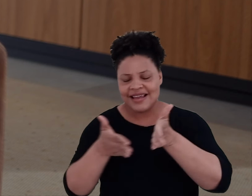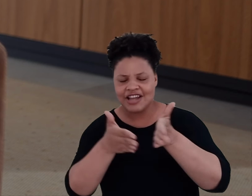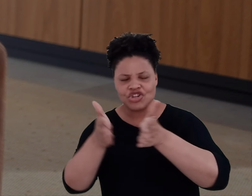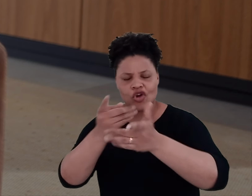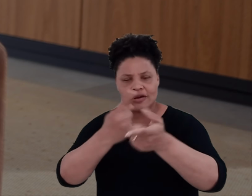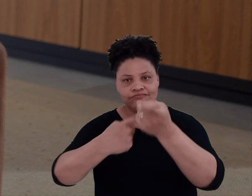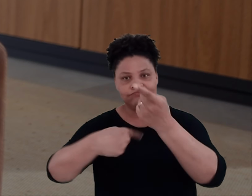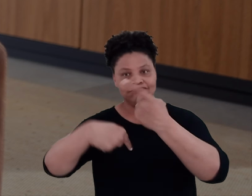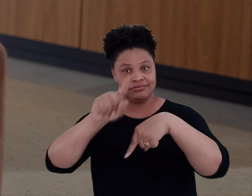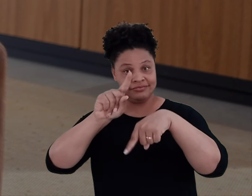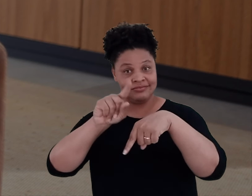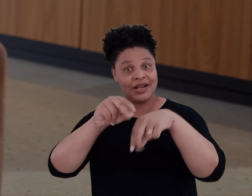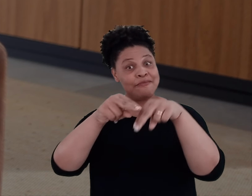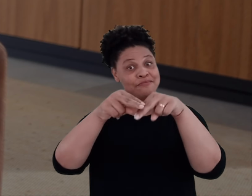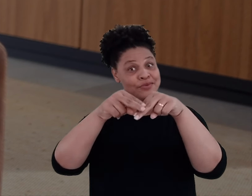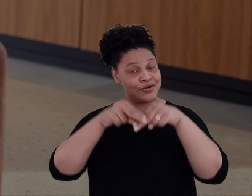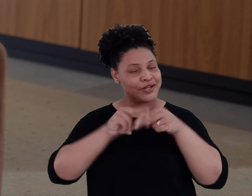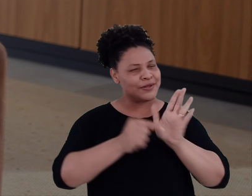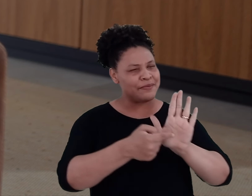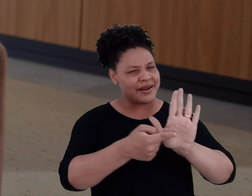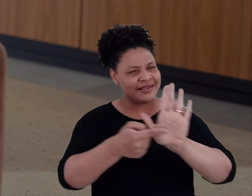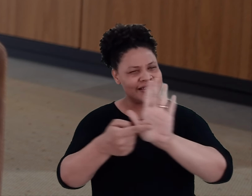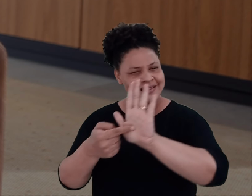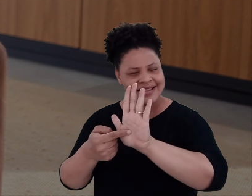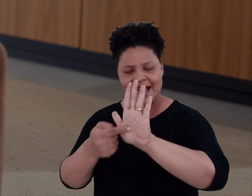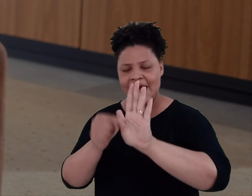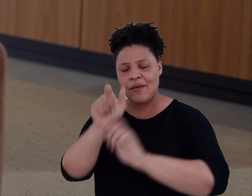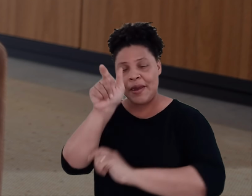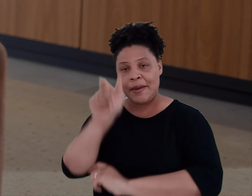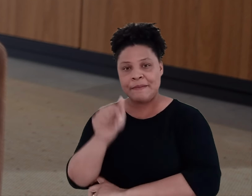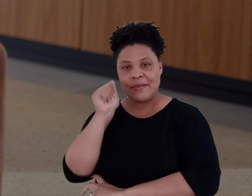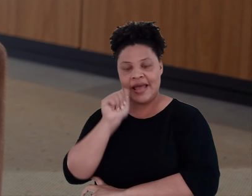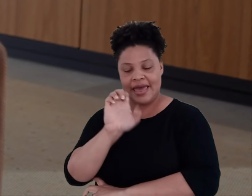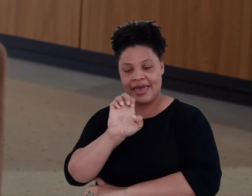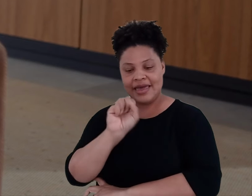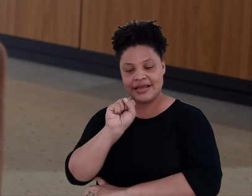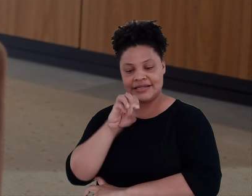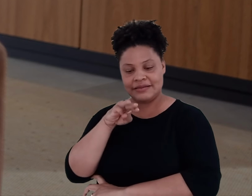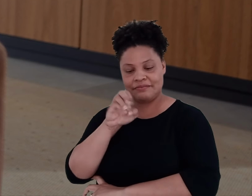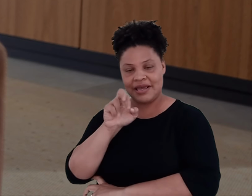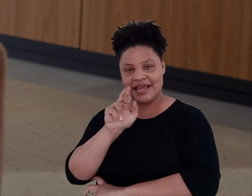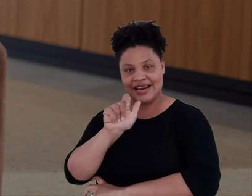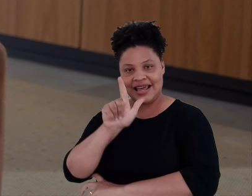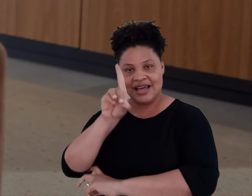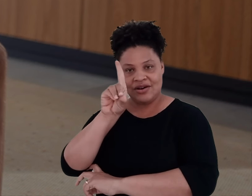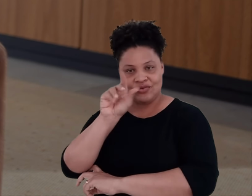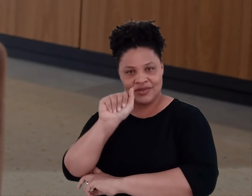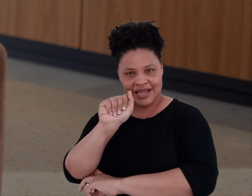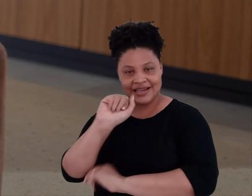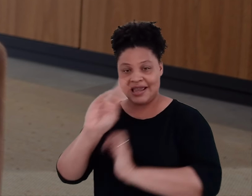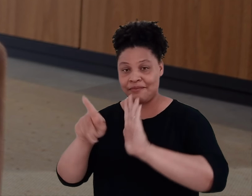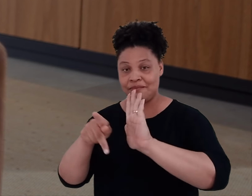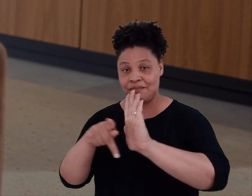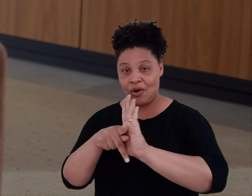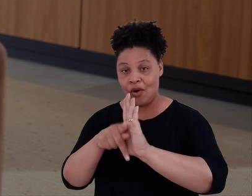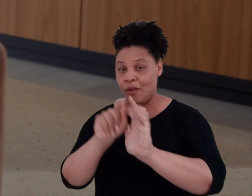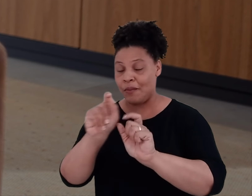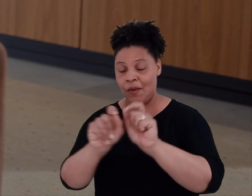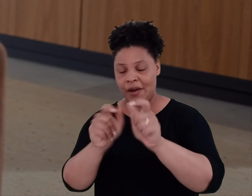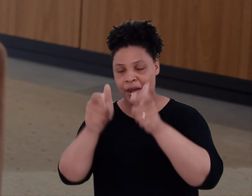Nesse sentido, eu queria trazer a trajetória de Esmeralda Ribeiro, jornalista que participa da direção do projeto cultural Quilomboje e